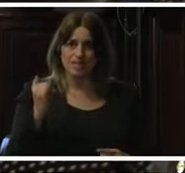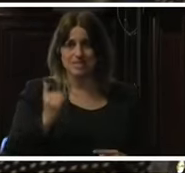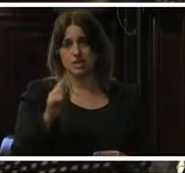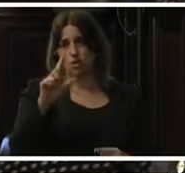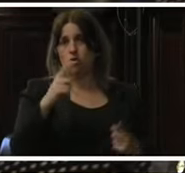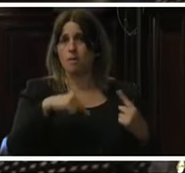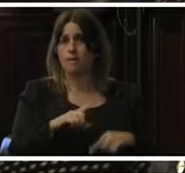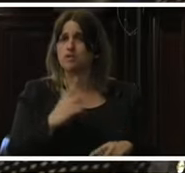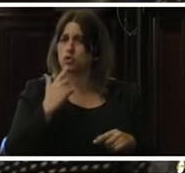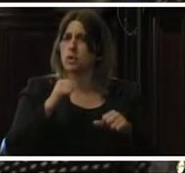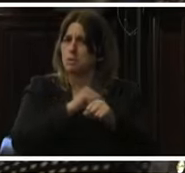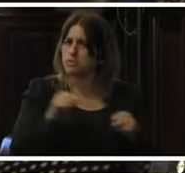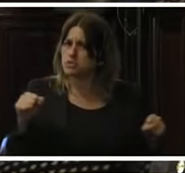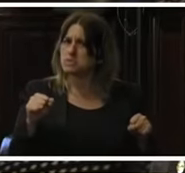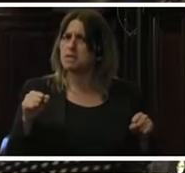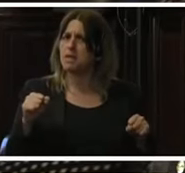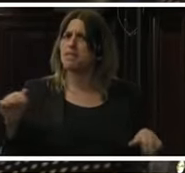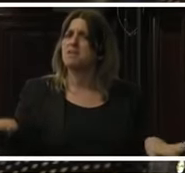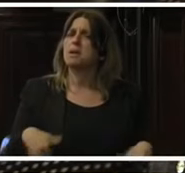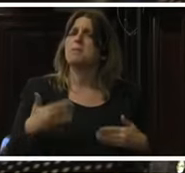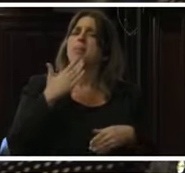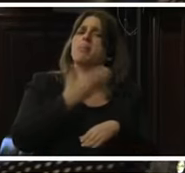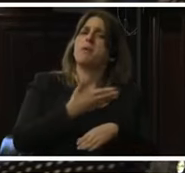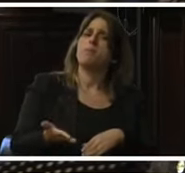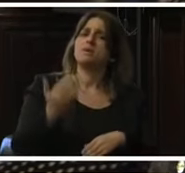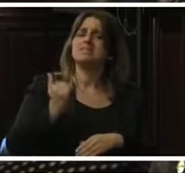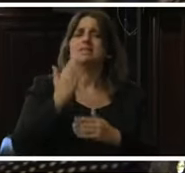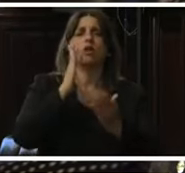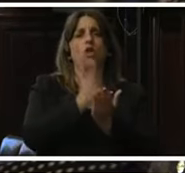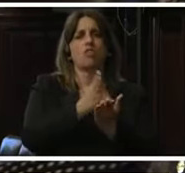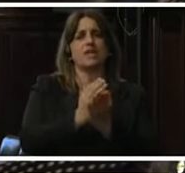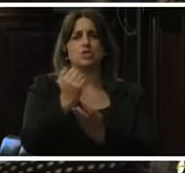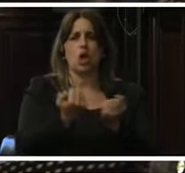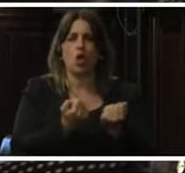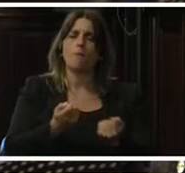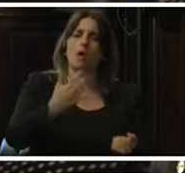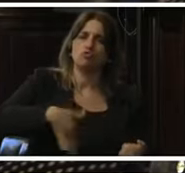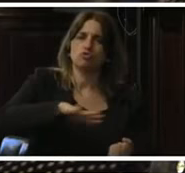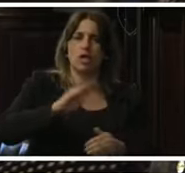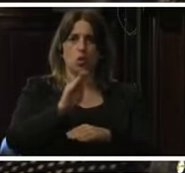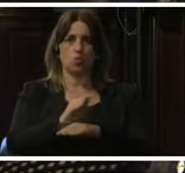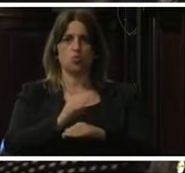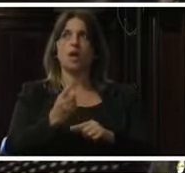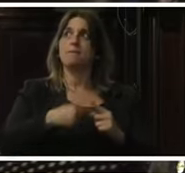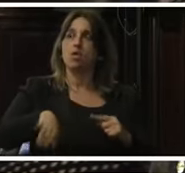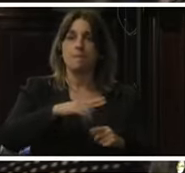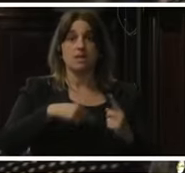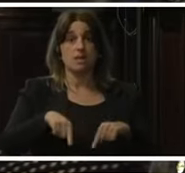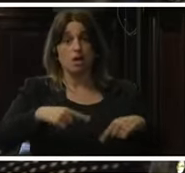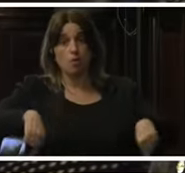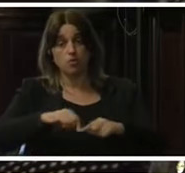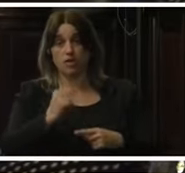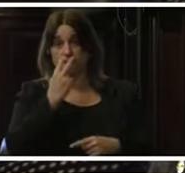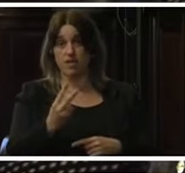repercussão nos direitos econômicos sociais culturais e ambientais como vocês vêem sabem çom uma esfera